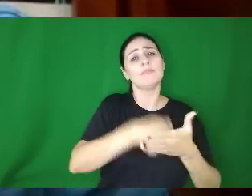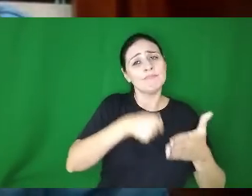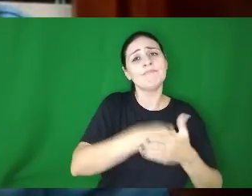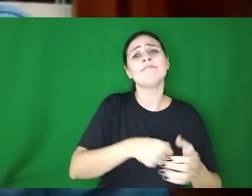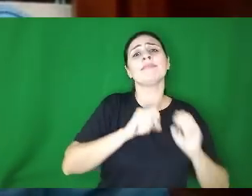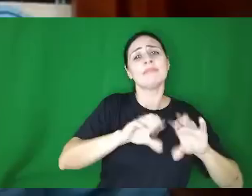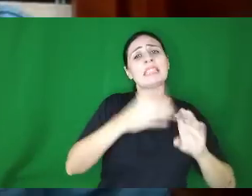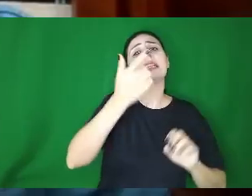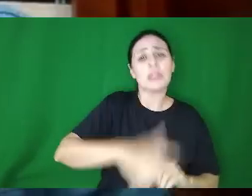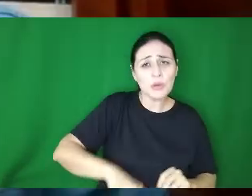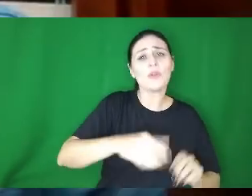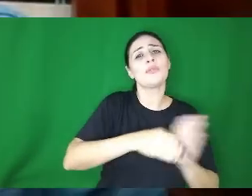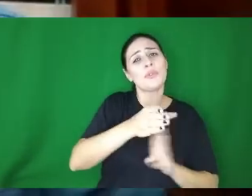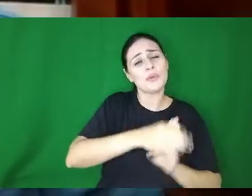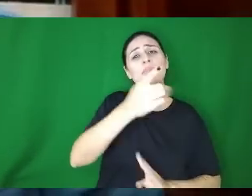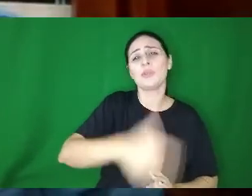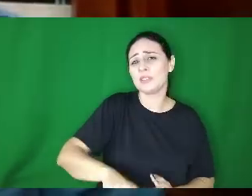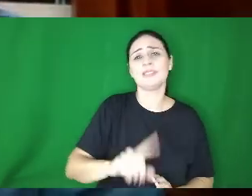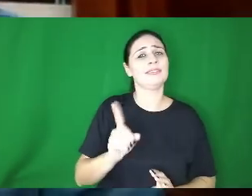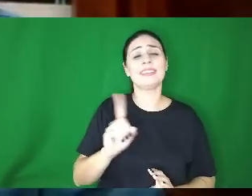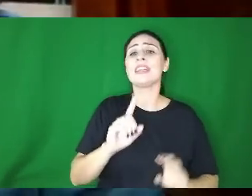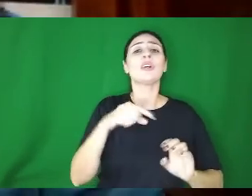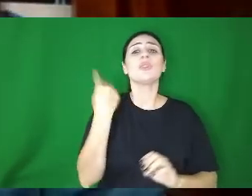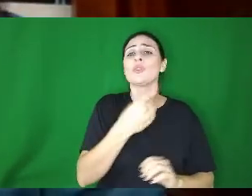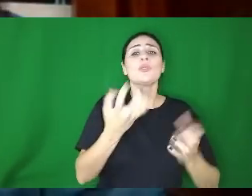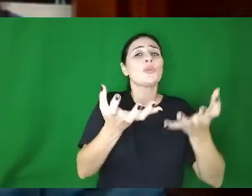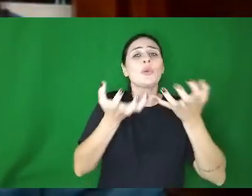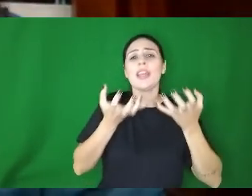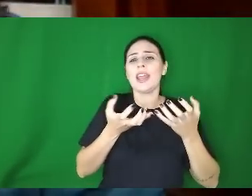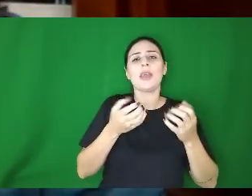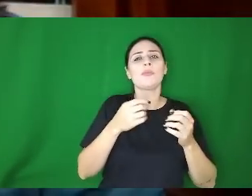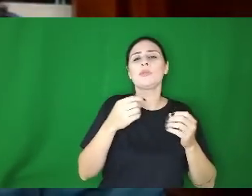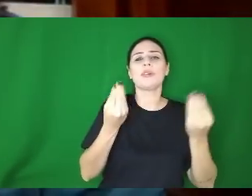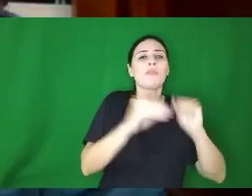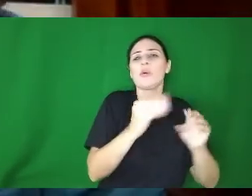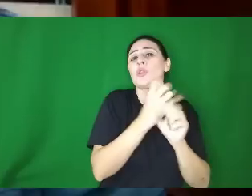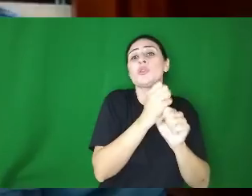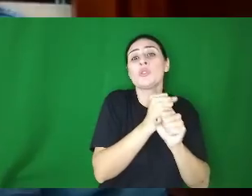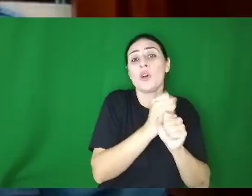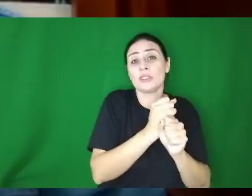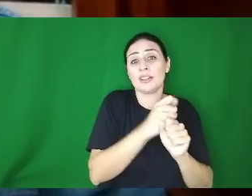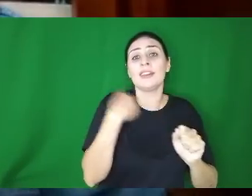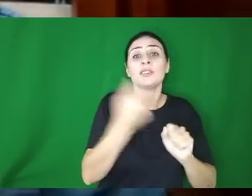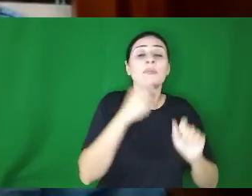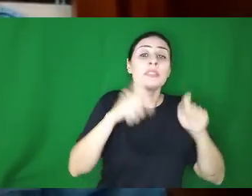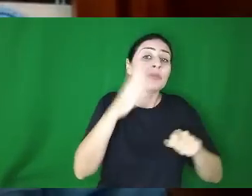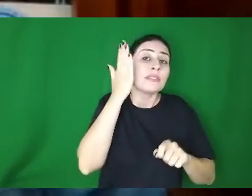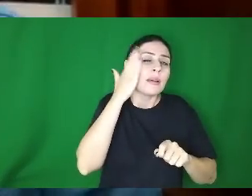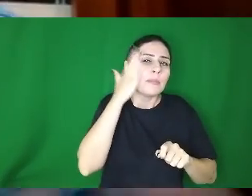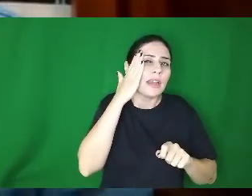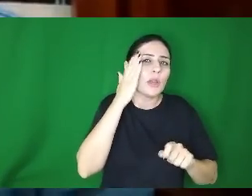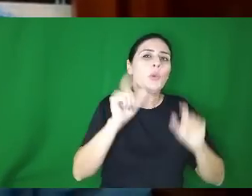mesmo, insistir, né, eu acho que a gente tem visto que muitas coisas, quanta insistência para usar máscara